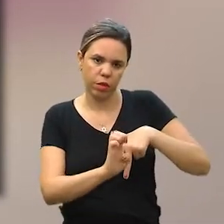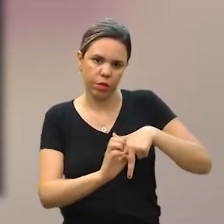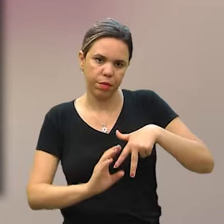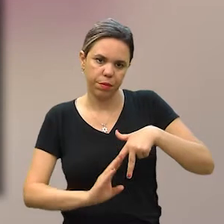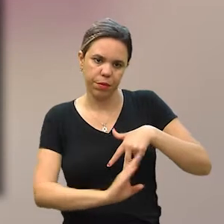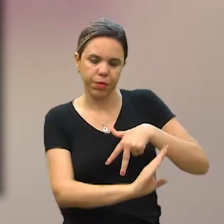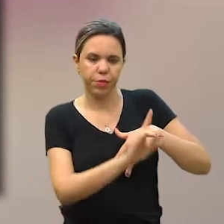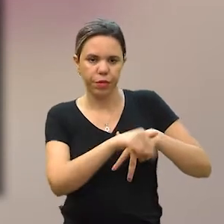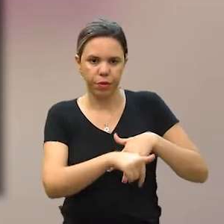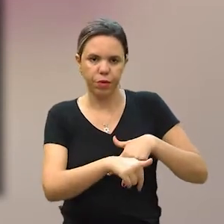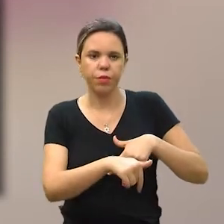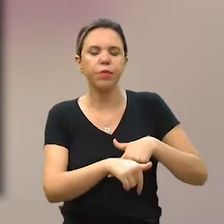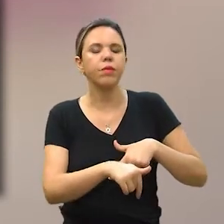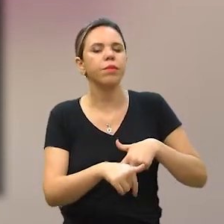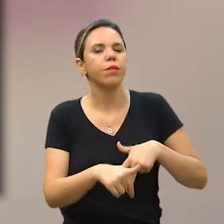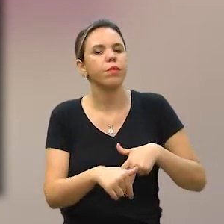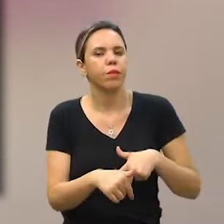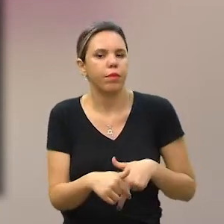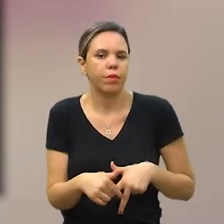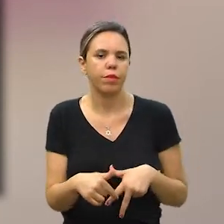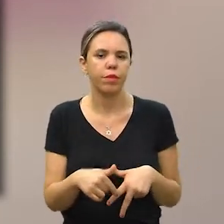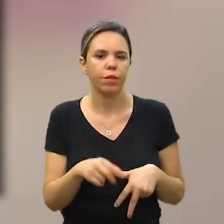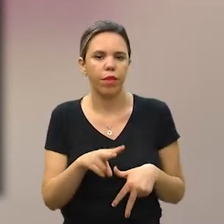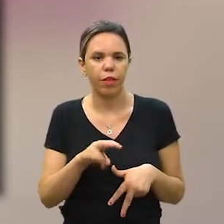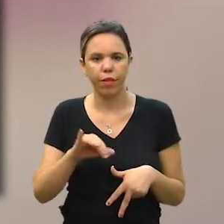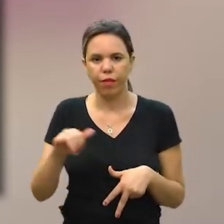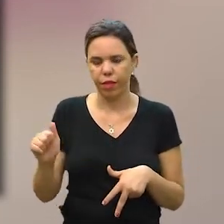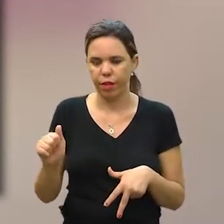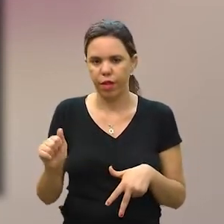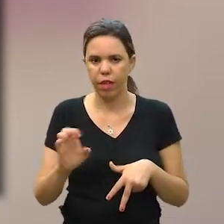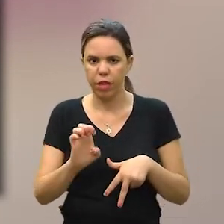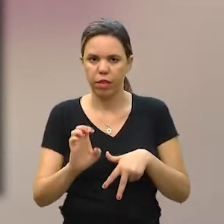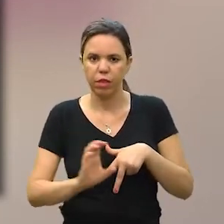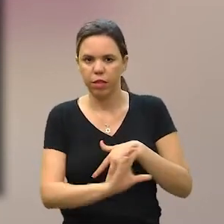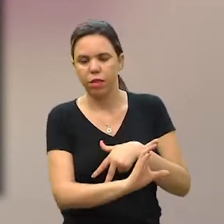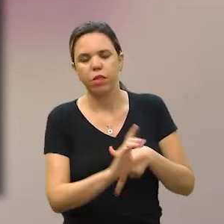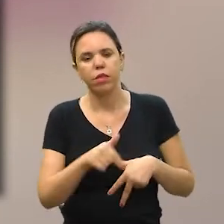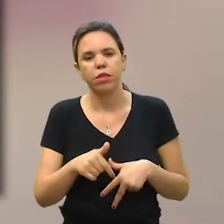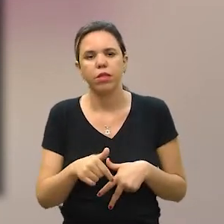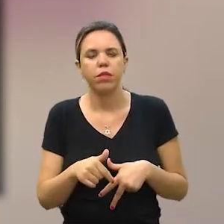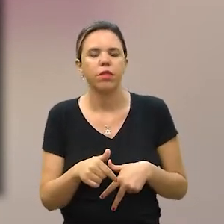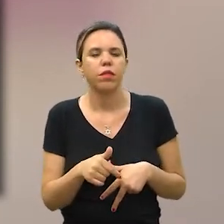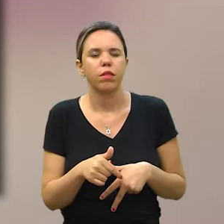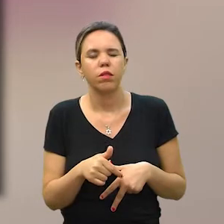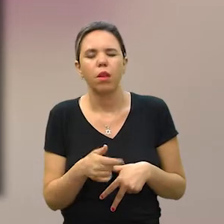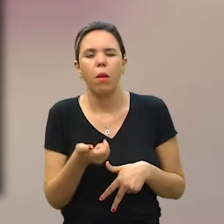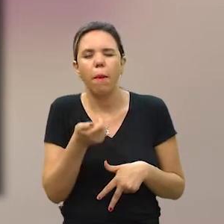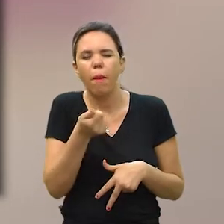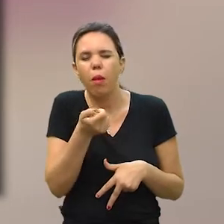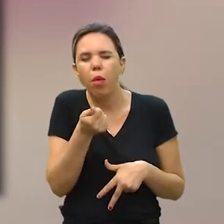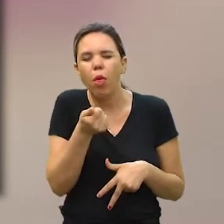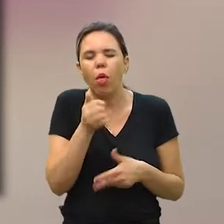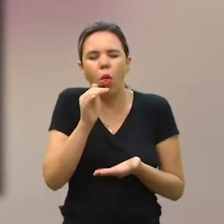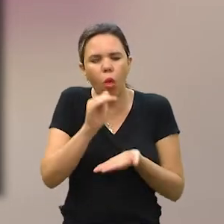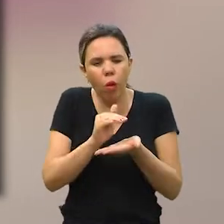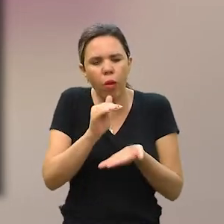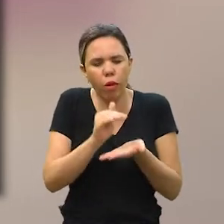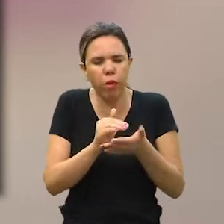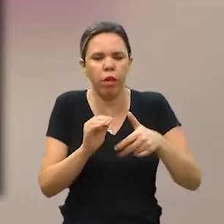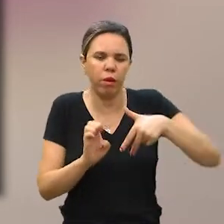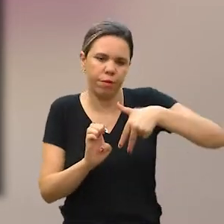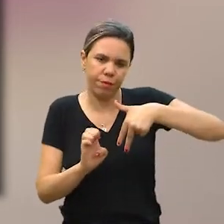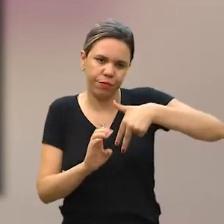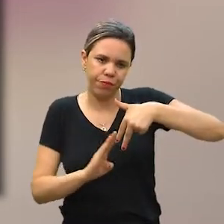perna esquerda, ela cai em cima dessa veia do lado esquerdo. Então, ela faz uma discreta compressão desse